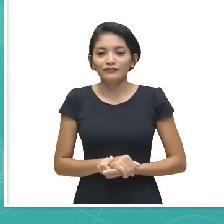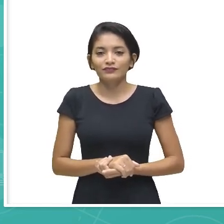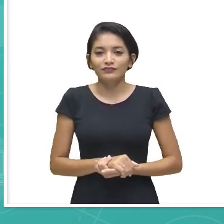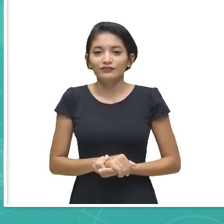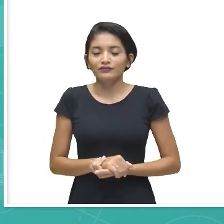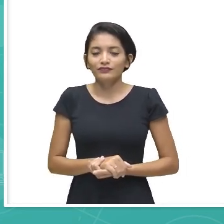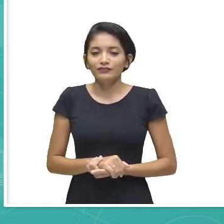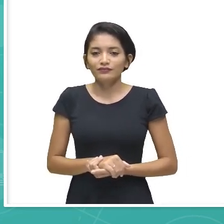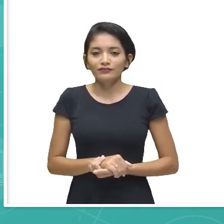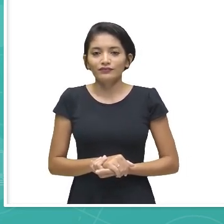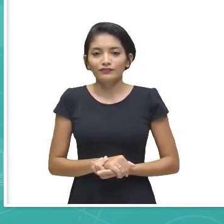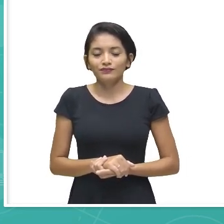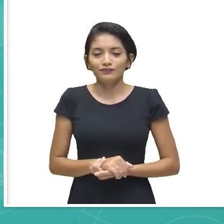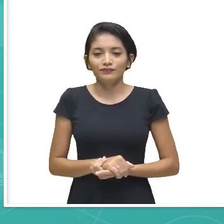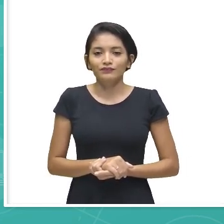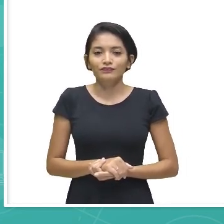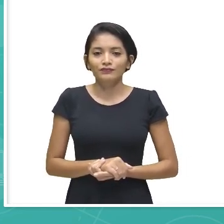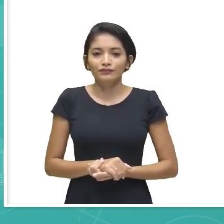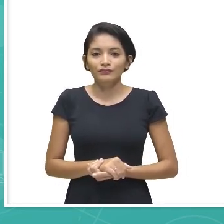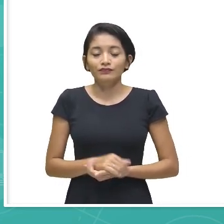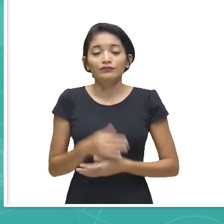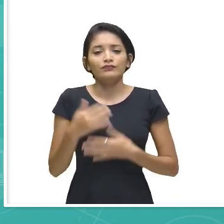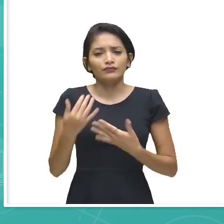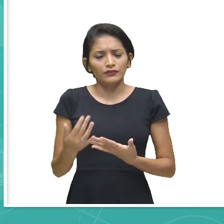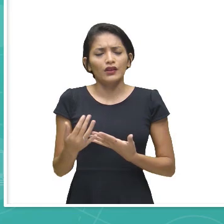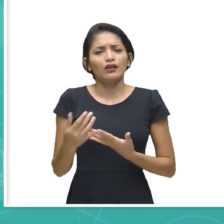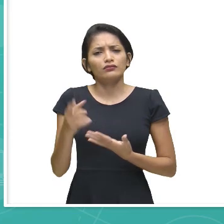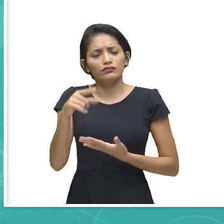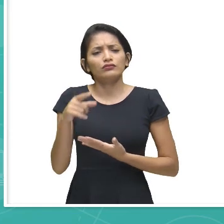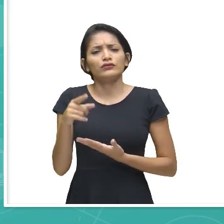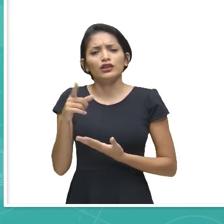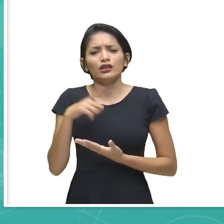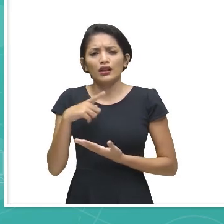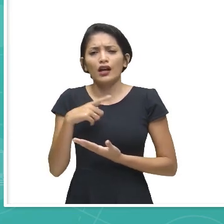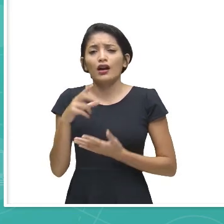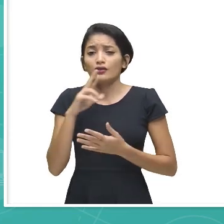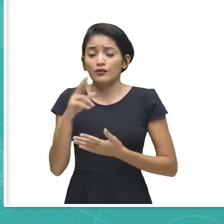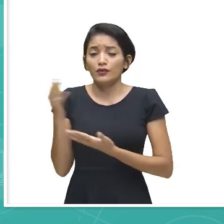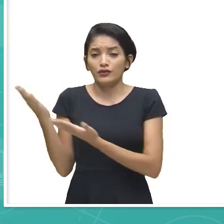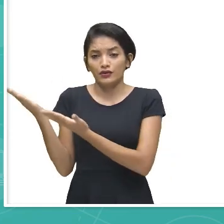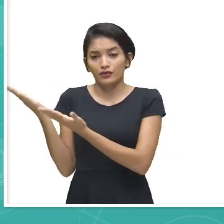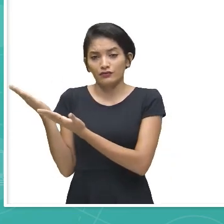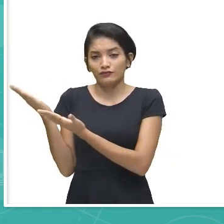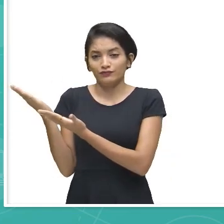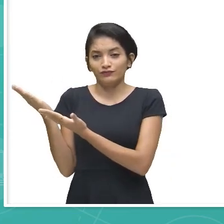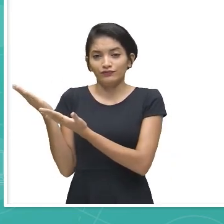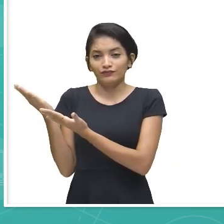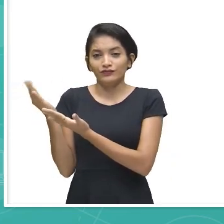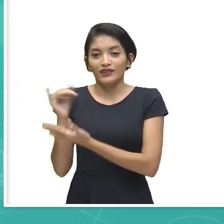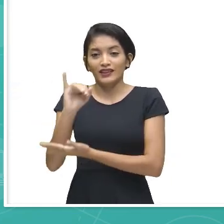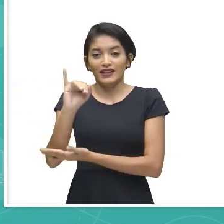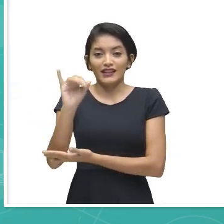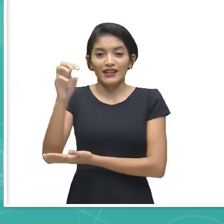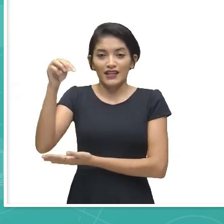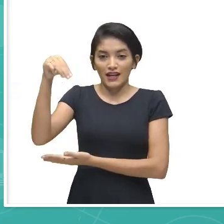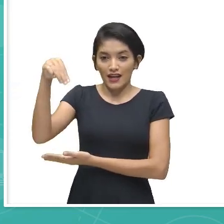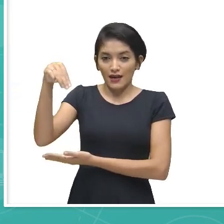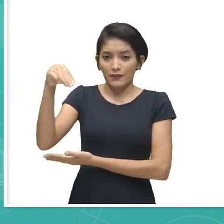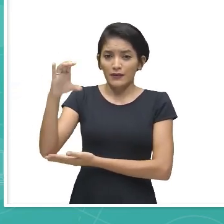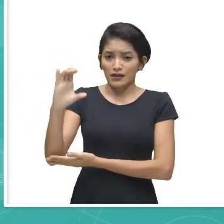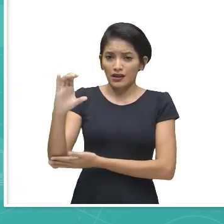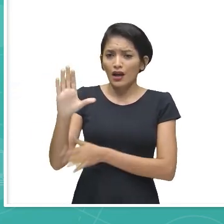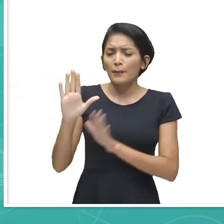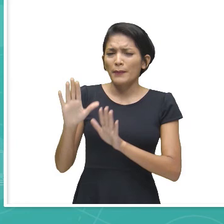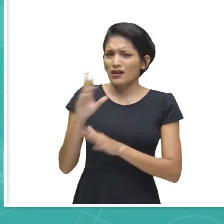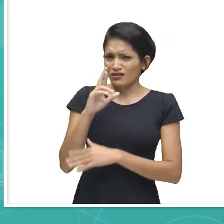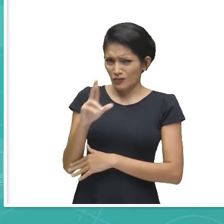21,4, certo? Então, aqui a gente tem o resultado do cálculo do IMC. Mas só com esse resultado, a